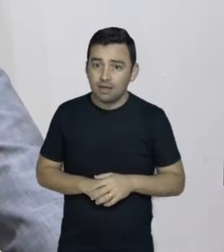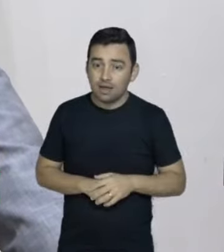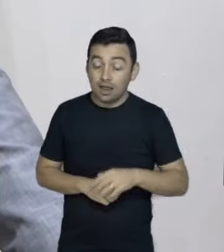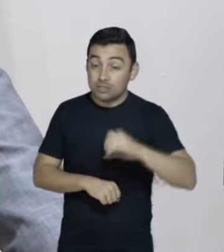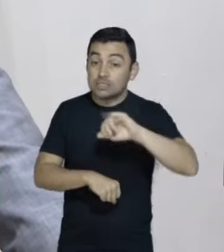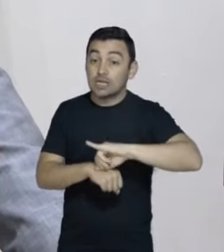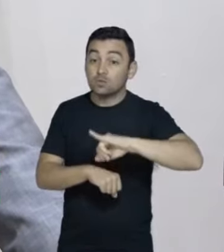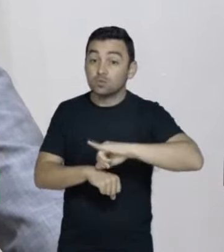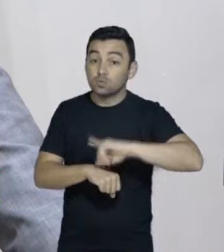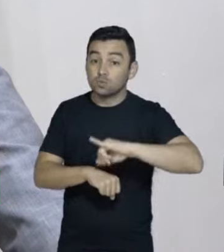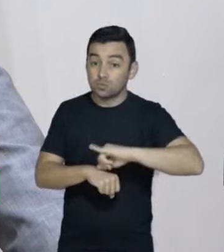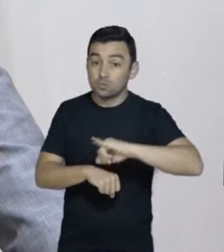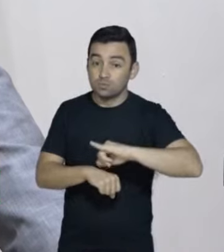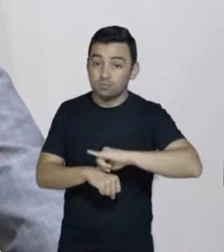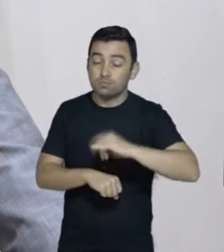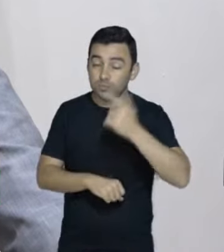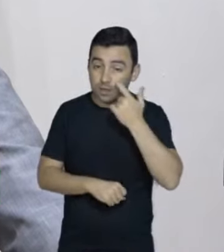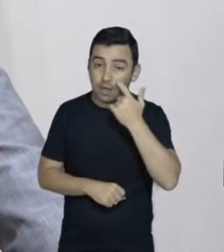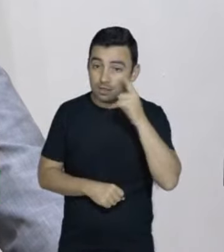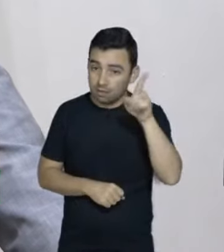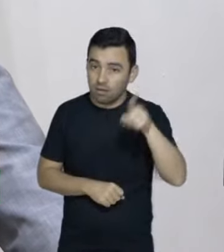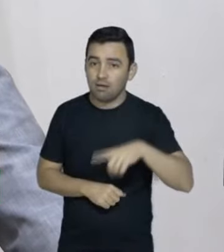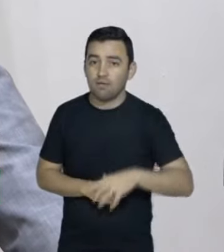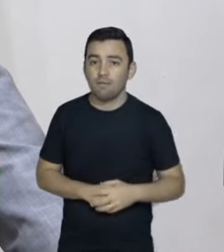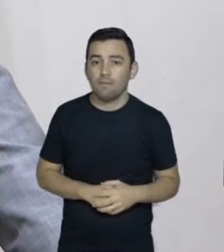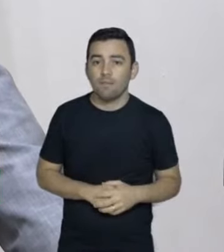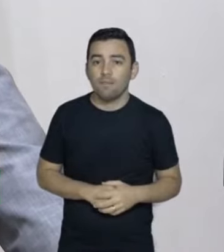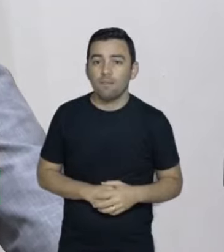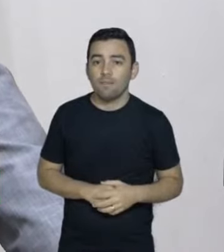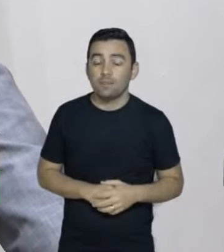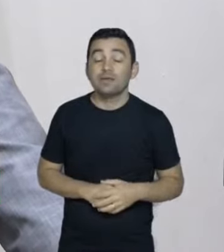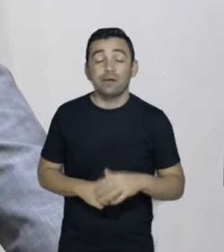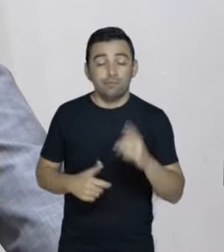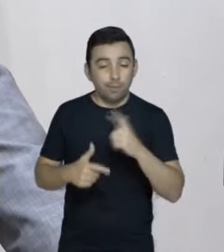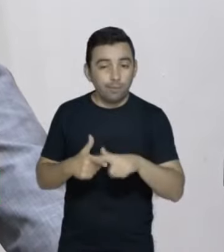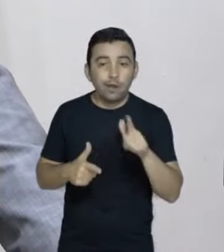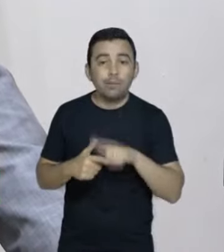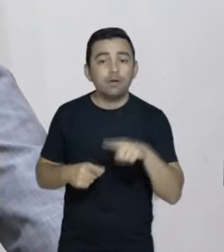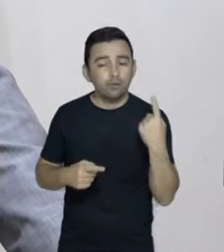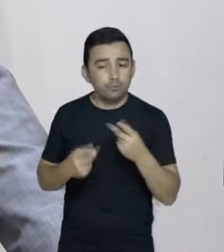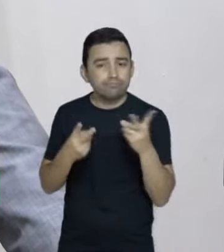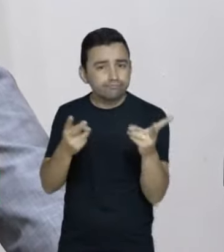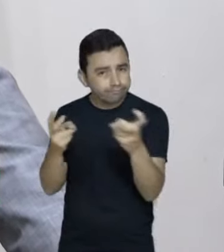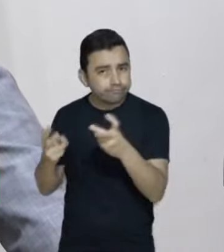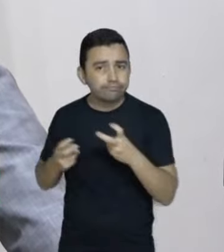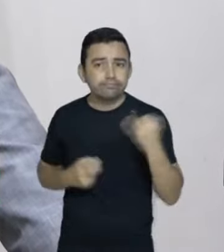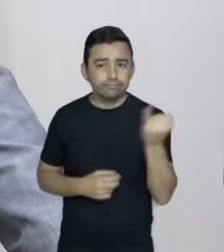Lá. Então, esse é o tipo de problema que nós temos que estar de olho nele o tempo todo.